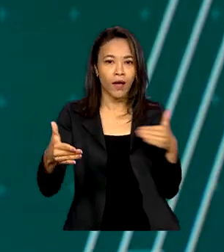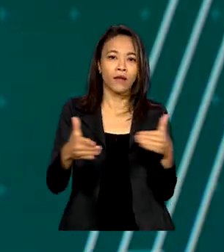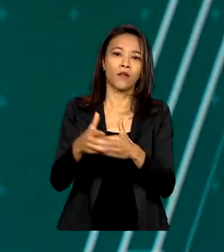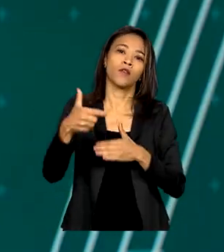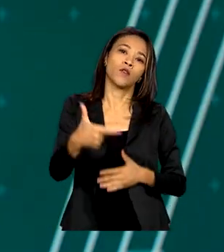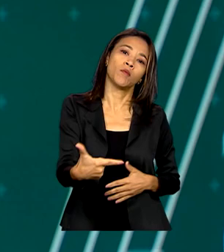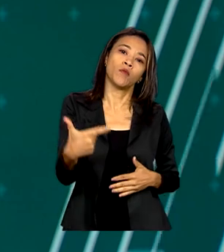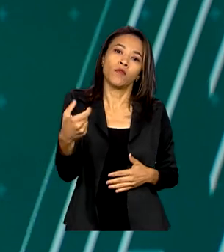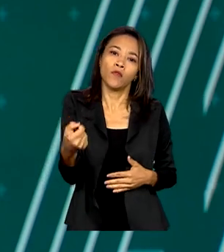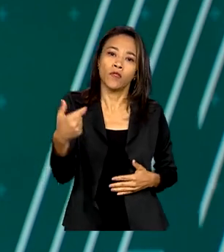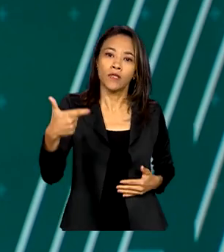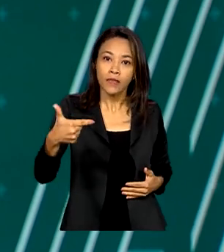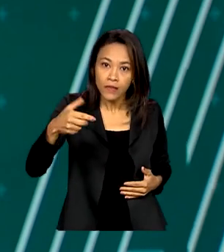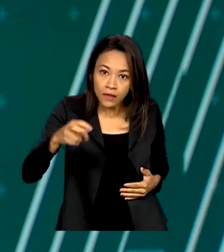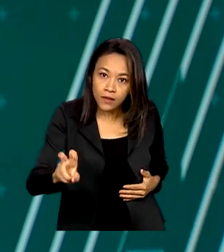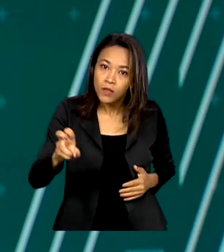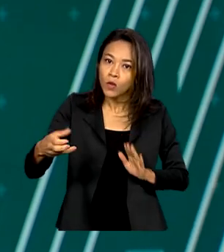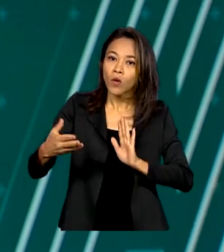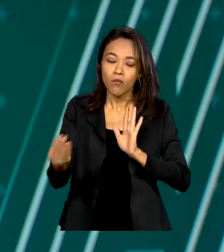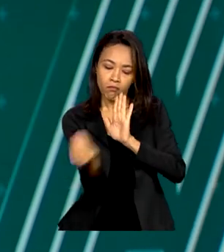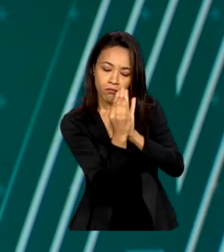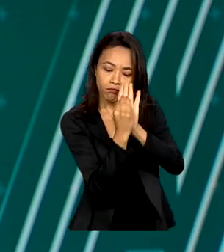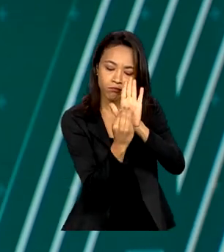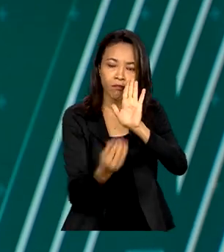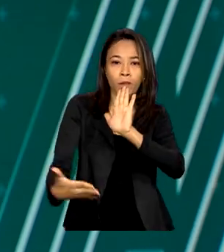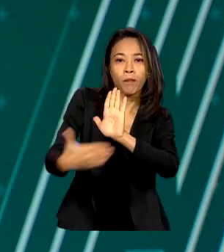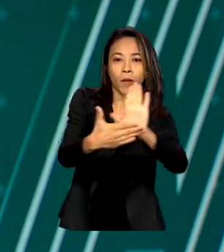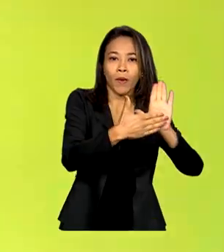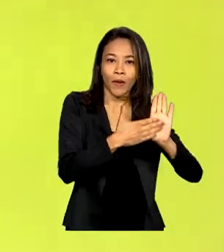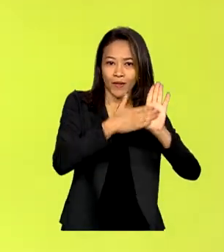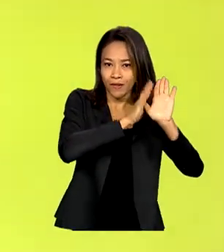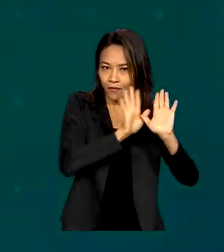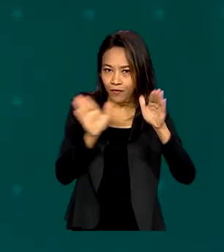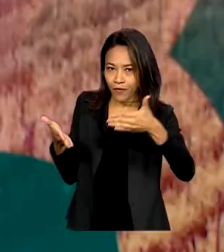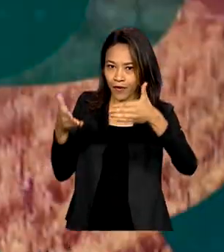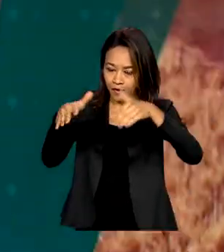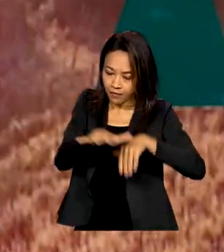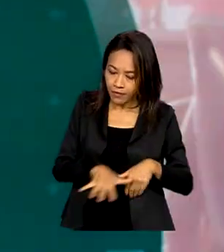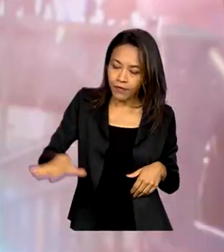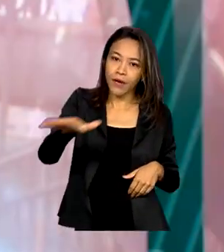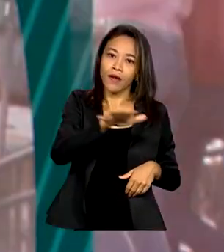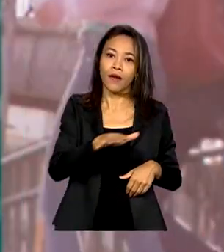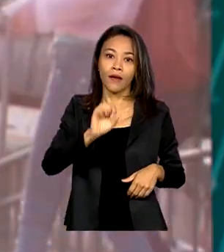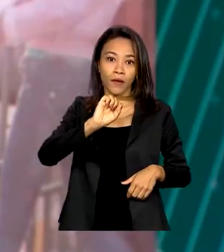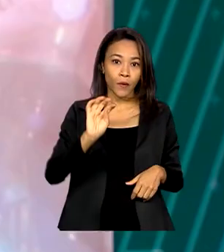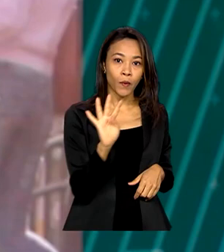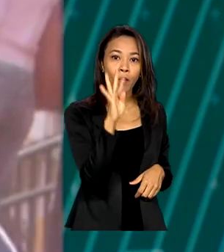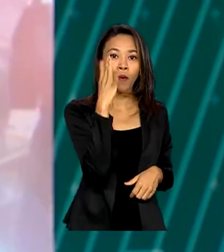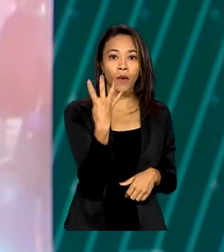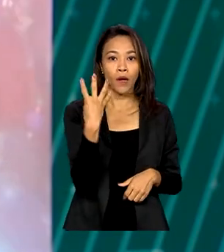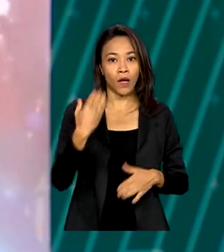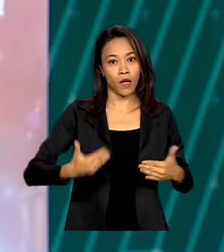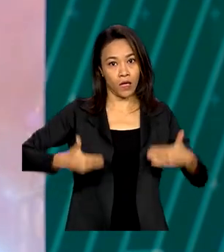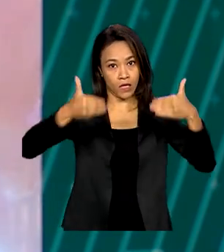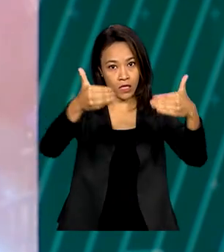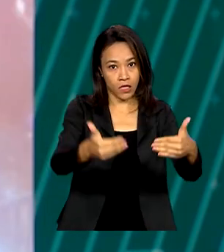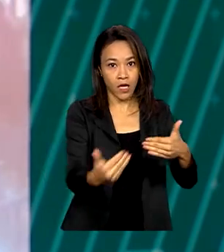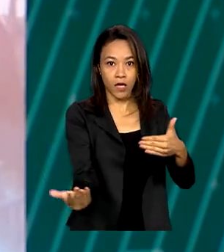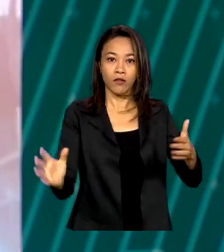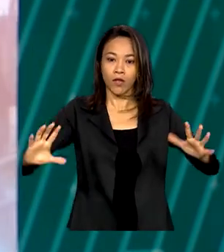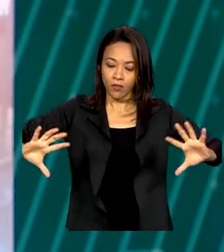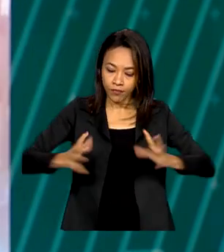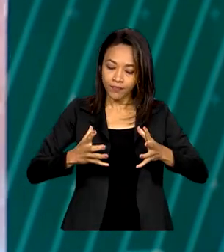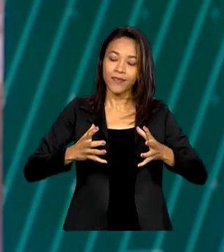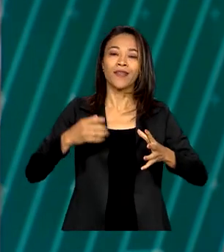a tarefa de ajudar a propor políticas públicas para o setor. Quatro ministérios integram o conselho, que será presidido